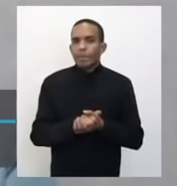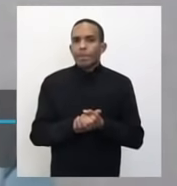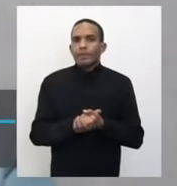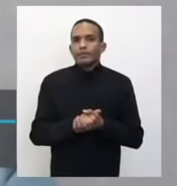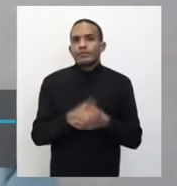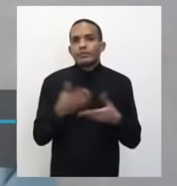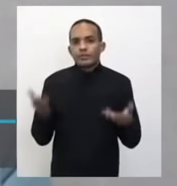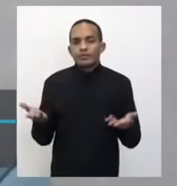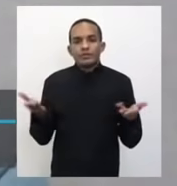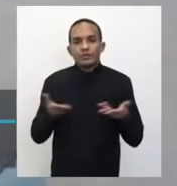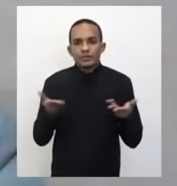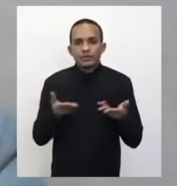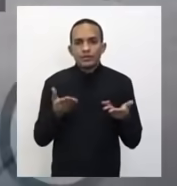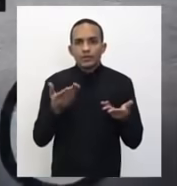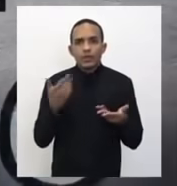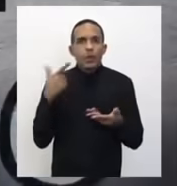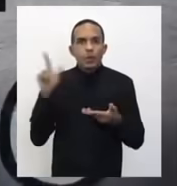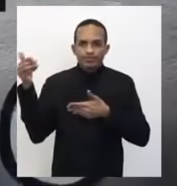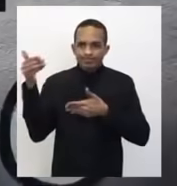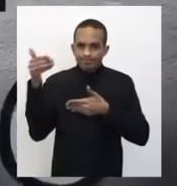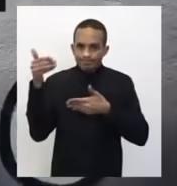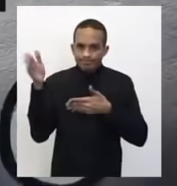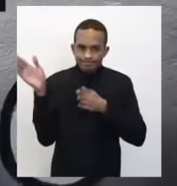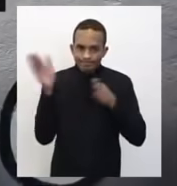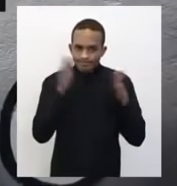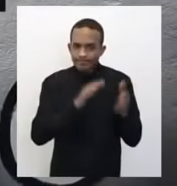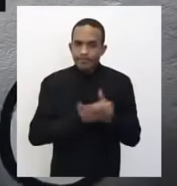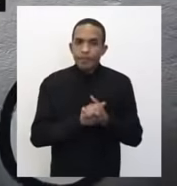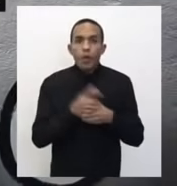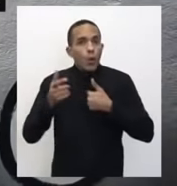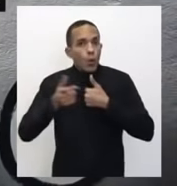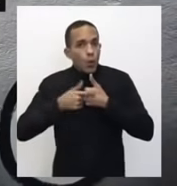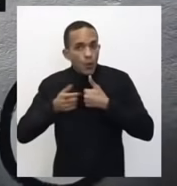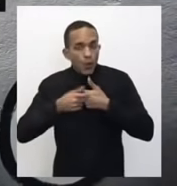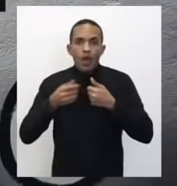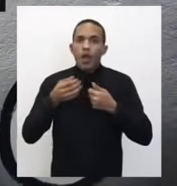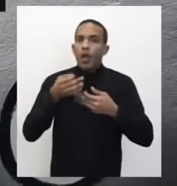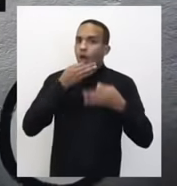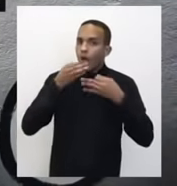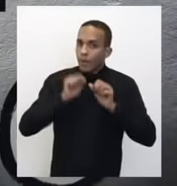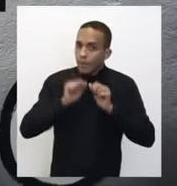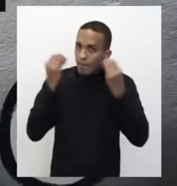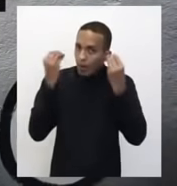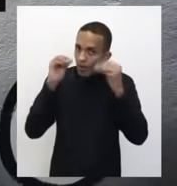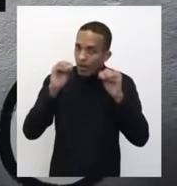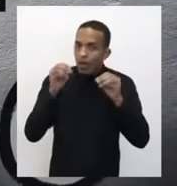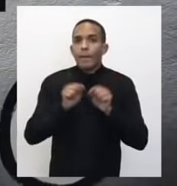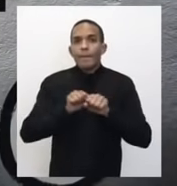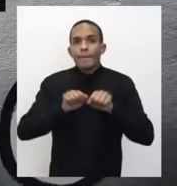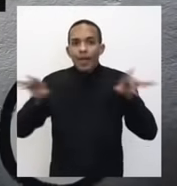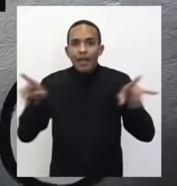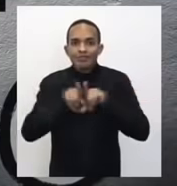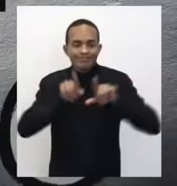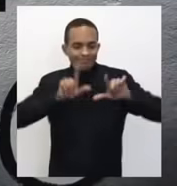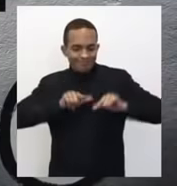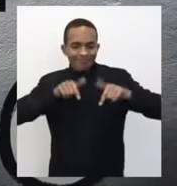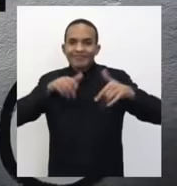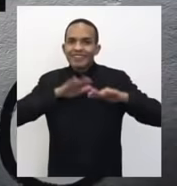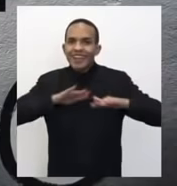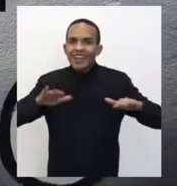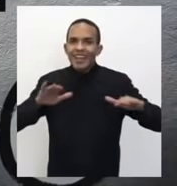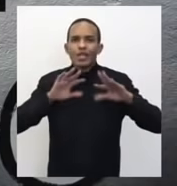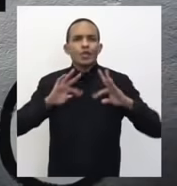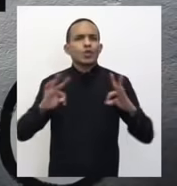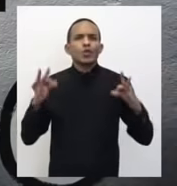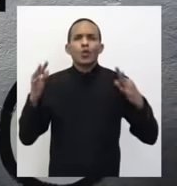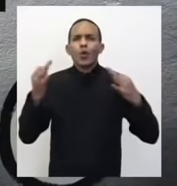E aí, vamos para o próximo slide, olha lá. Curtir, comentar e compartilhar são ações muito importantes para